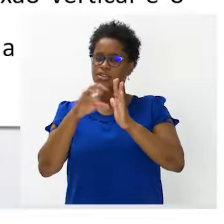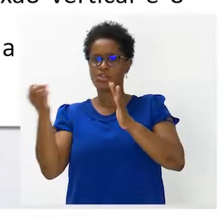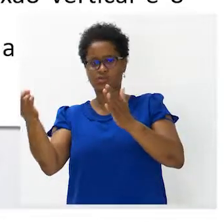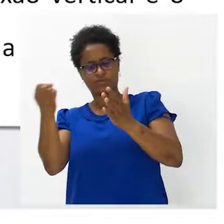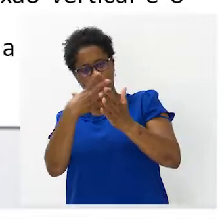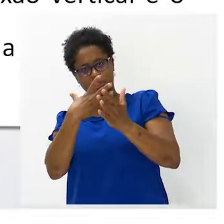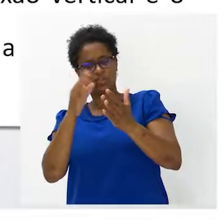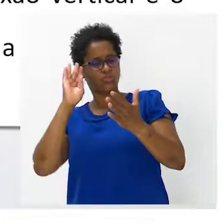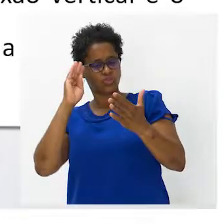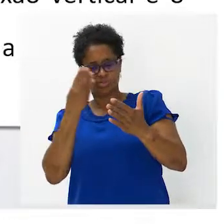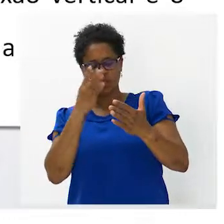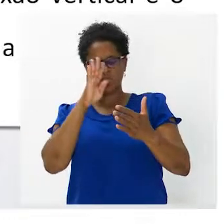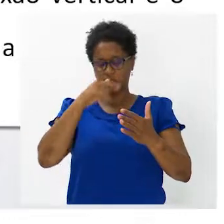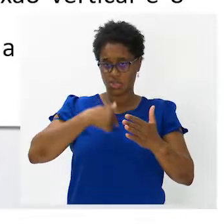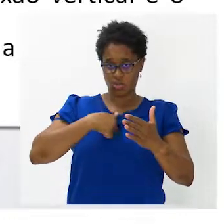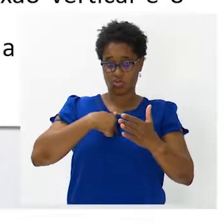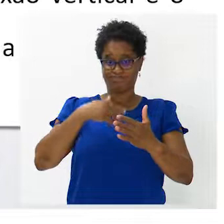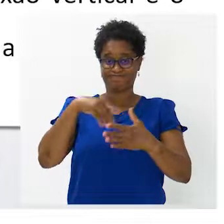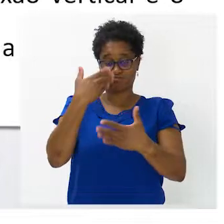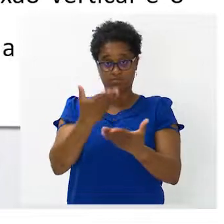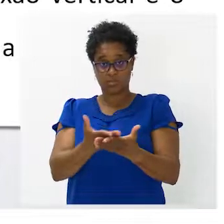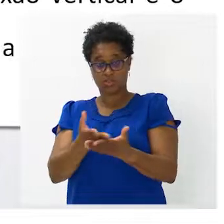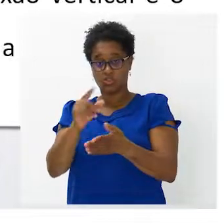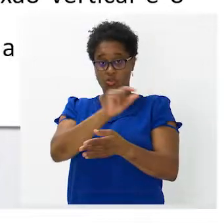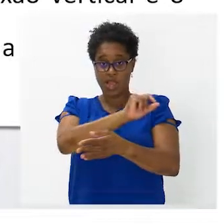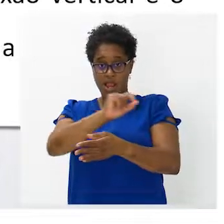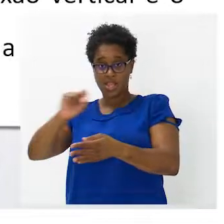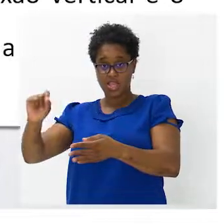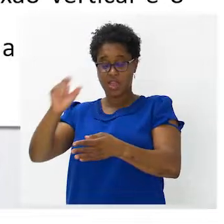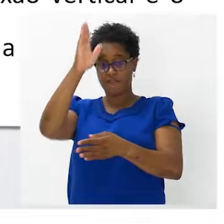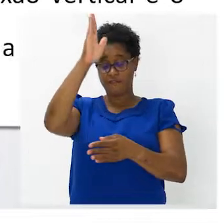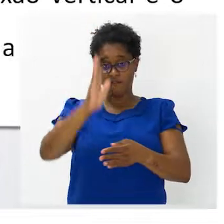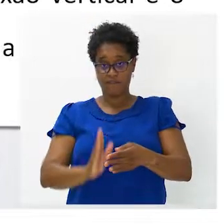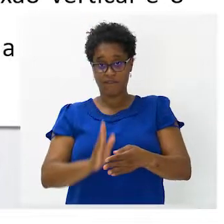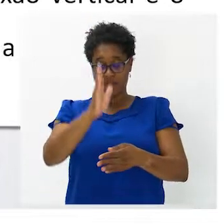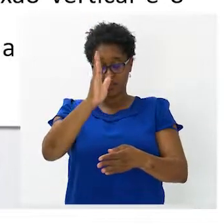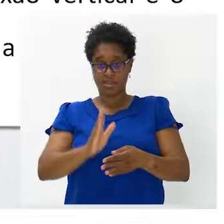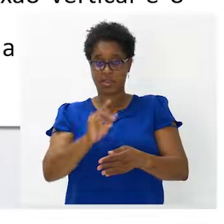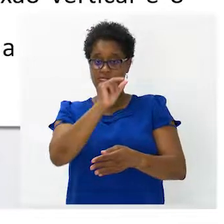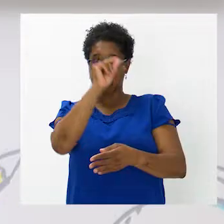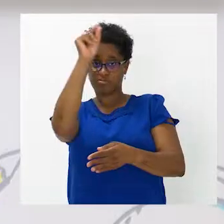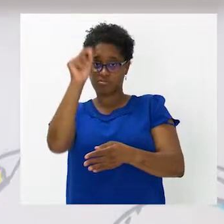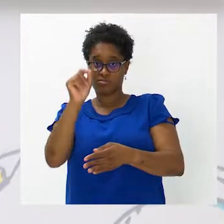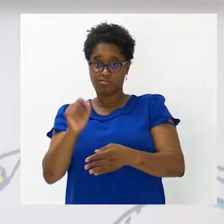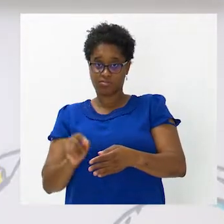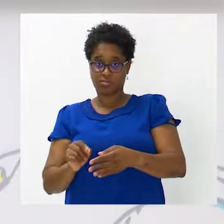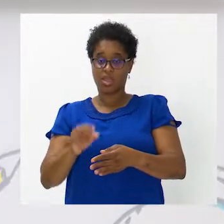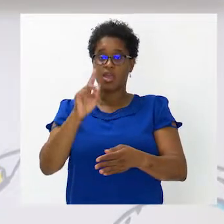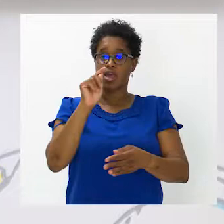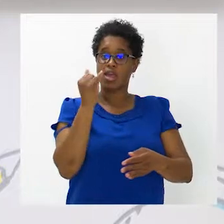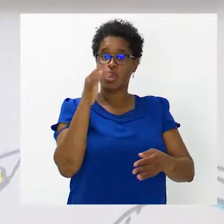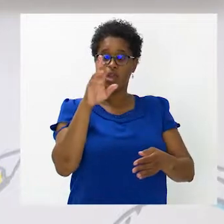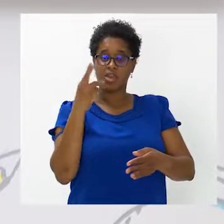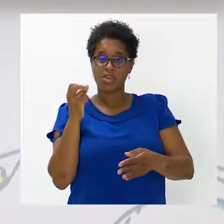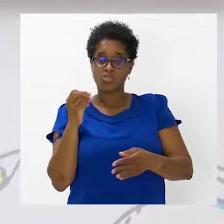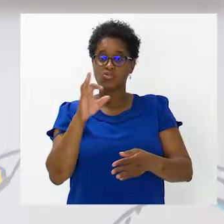no espelho se o colocássemos sobre a linha vertical tracejada, que é o eixo de reflexão. Ou seja, o